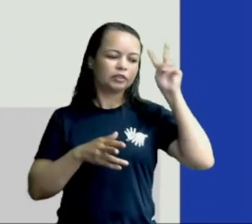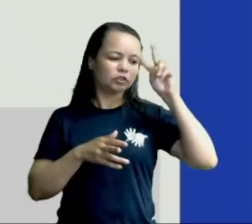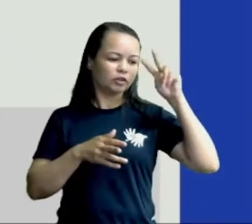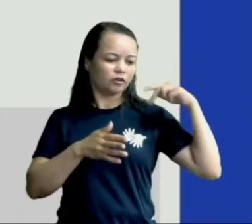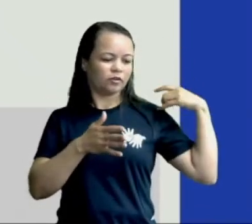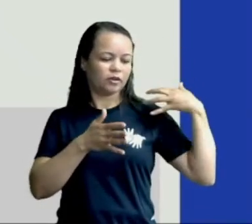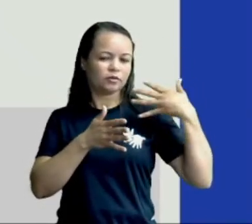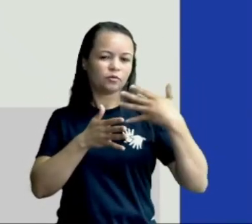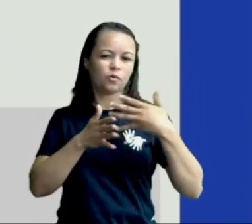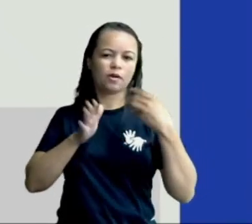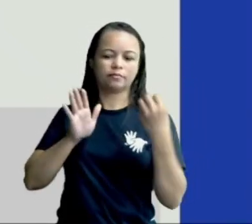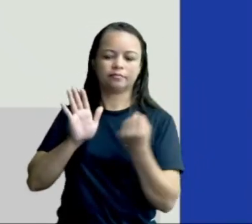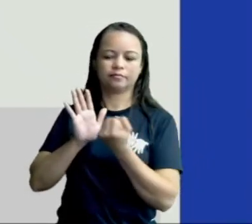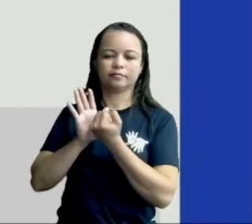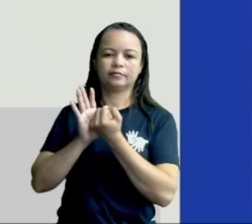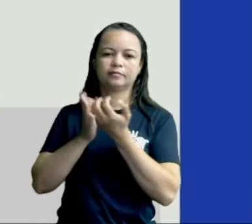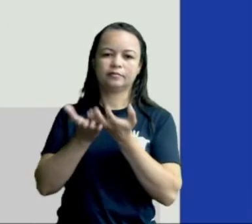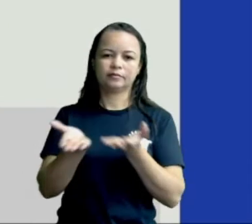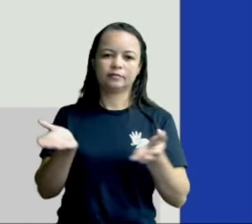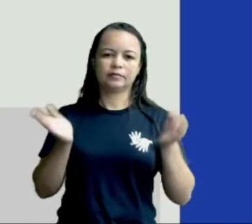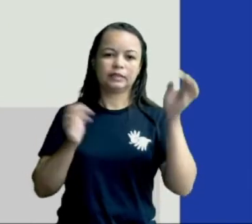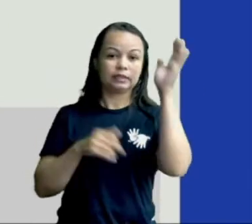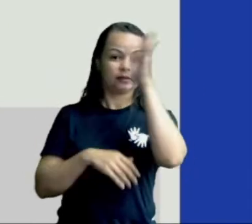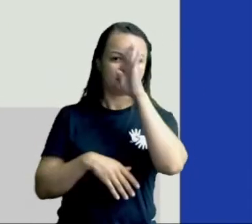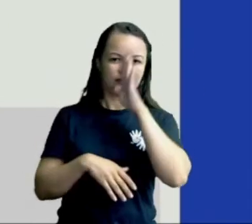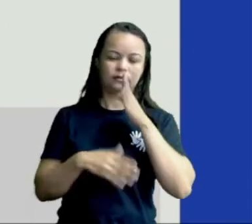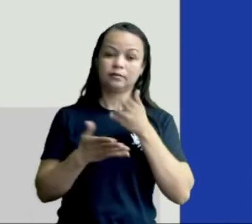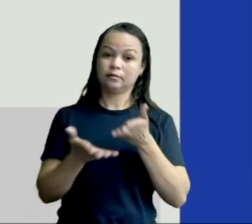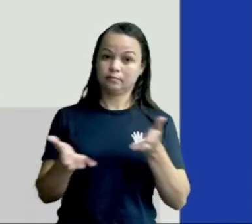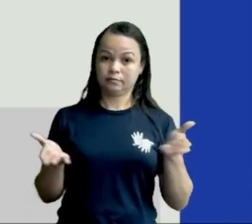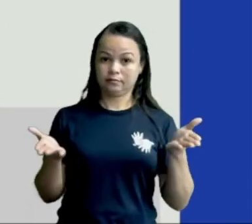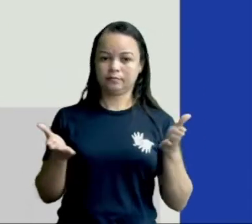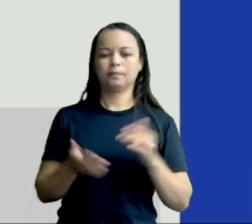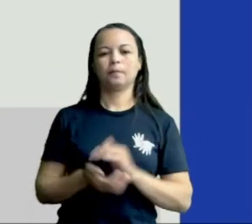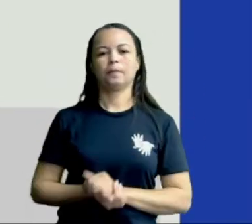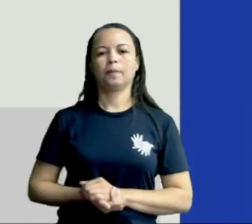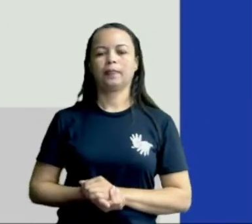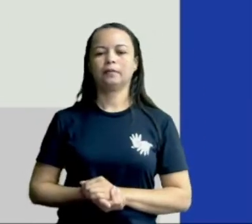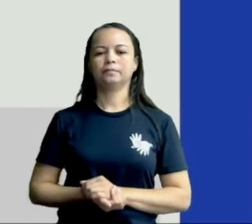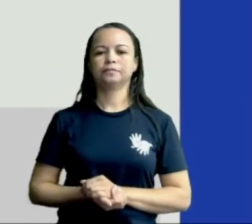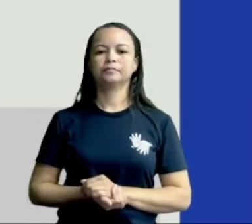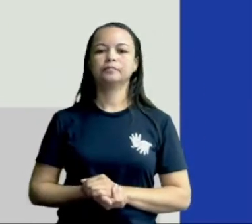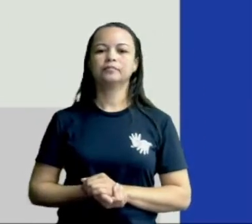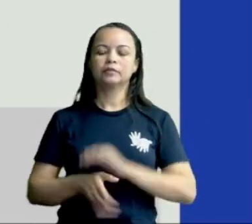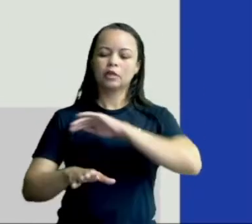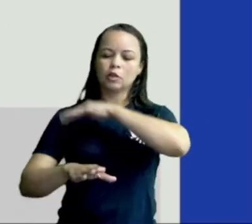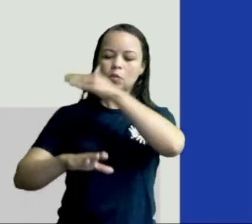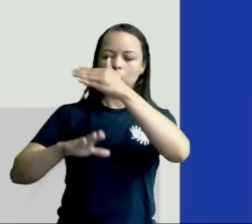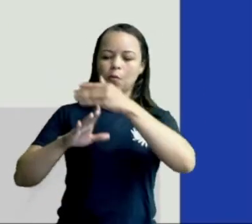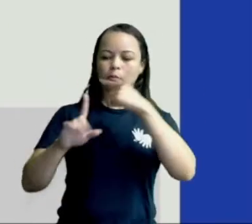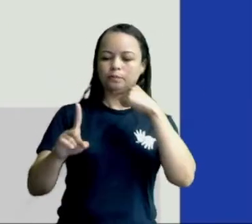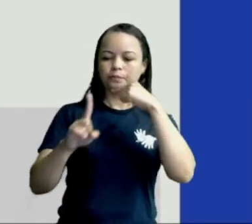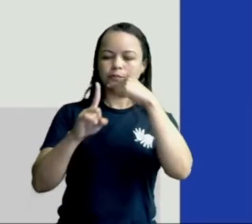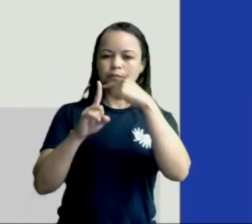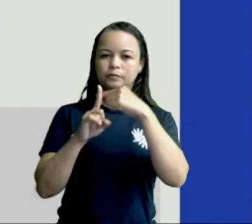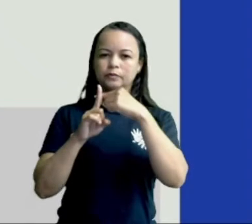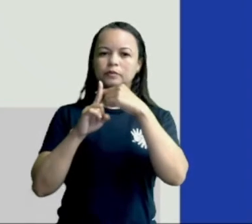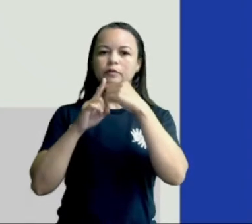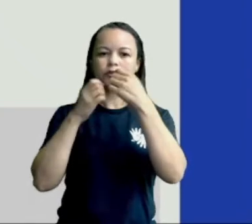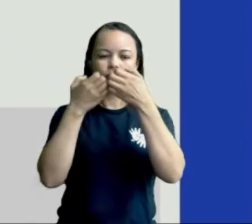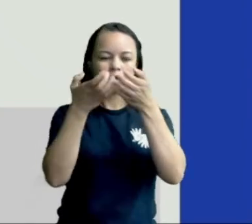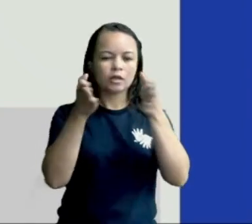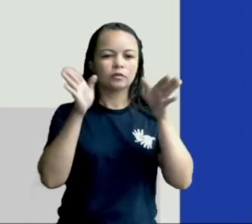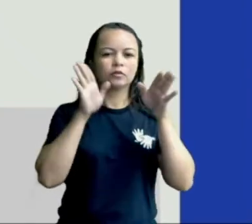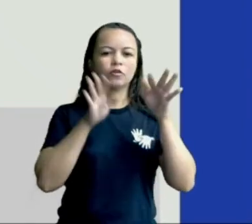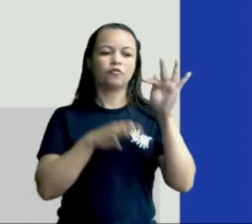um capítulo da história de nossa amada terra brasileira. No Monte das Tabocas, deu-te norte,